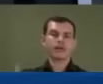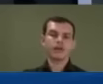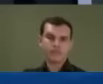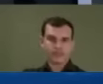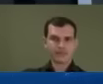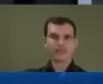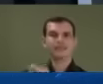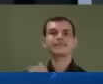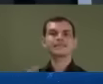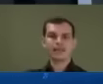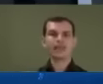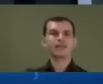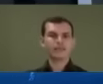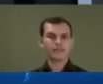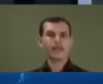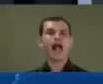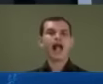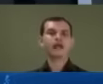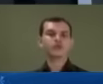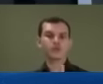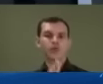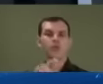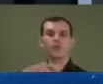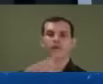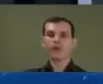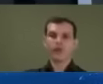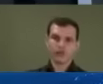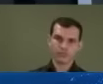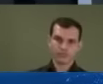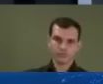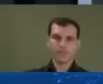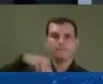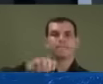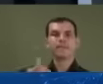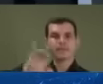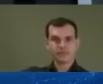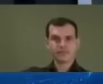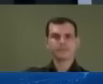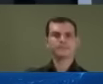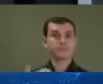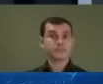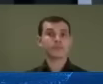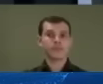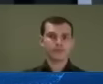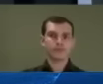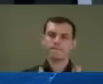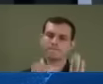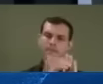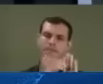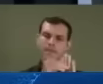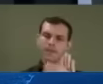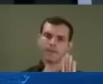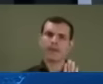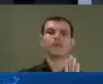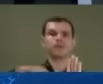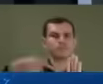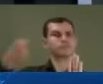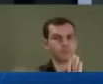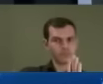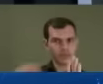Advocacia Geral da União, pelo ministro Messias, com os termos em que requer e